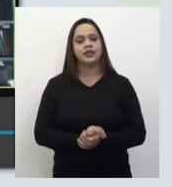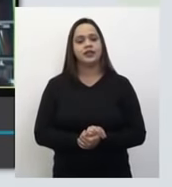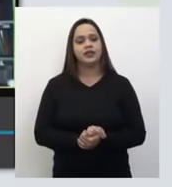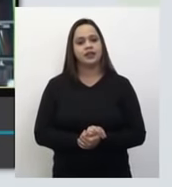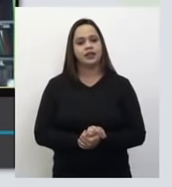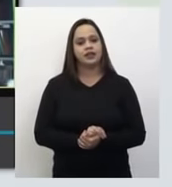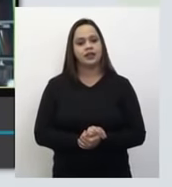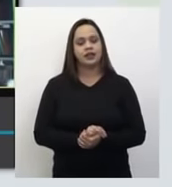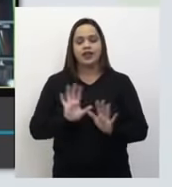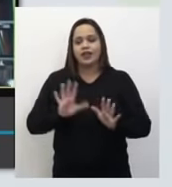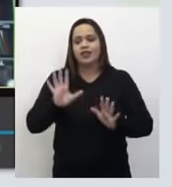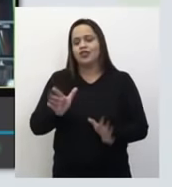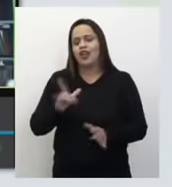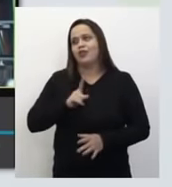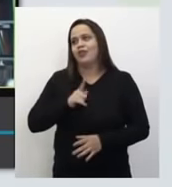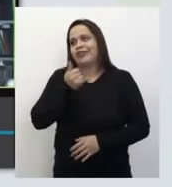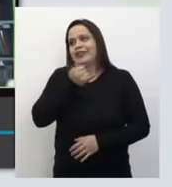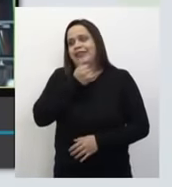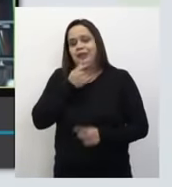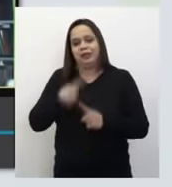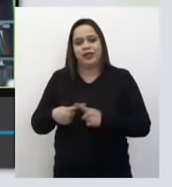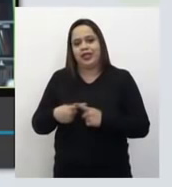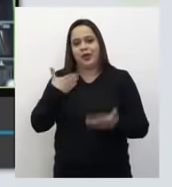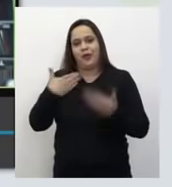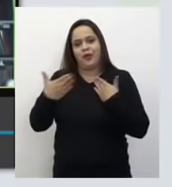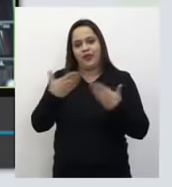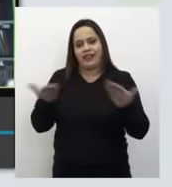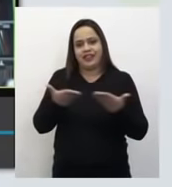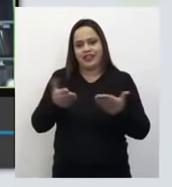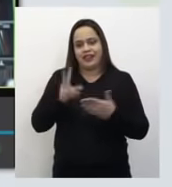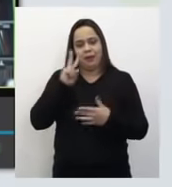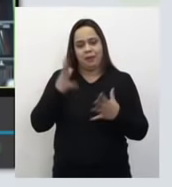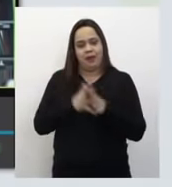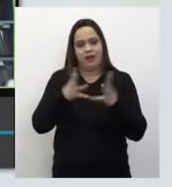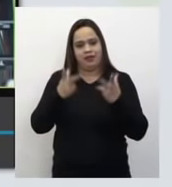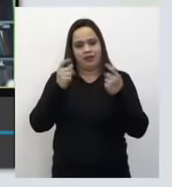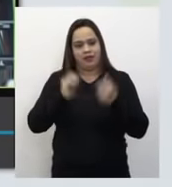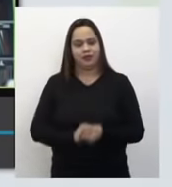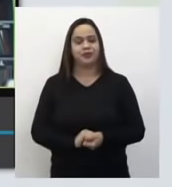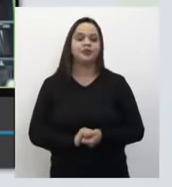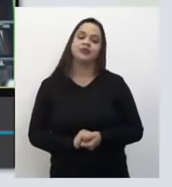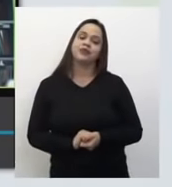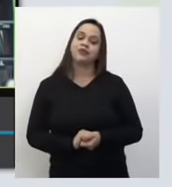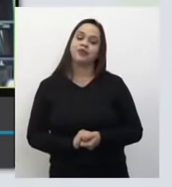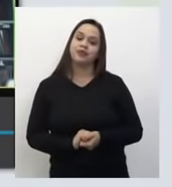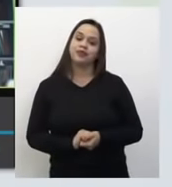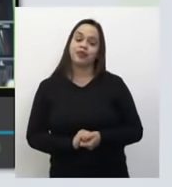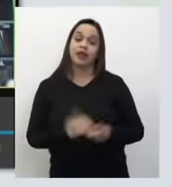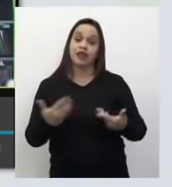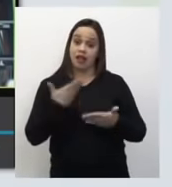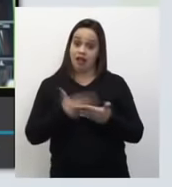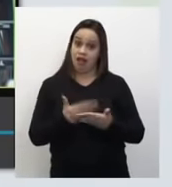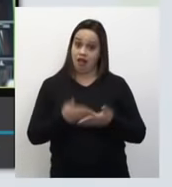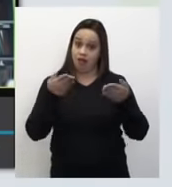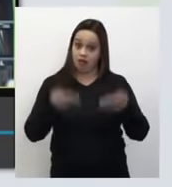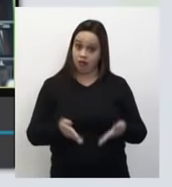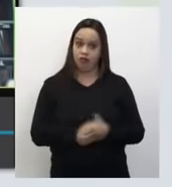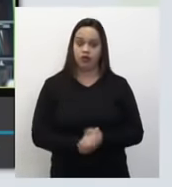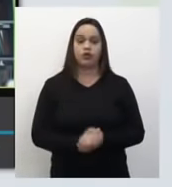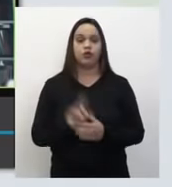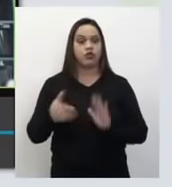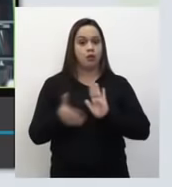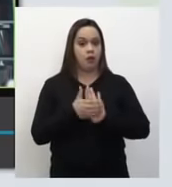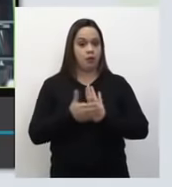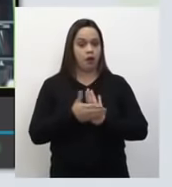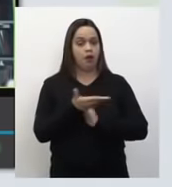Eu já estou triste, porque tá ótimo ouvir você falar. Nessa aula, nós propusemos